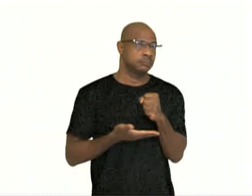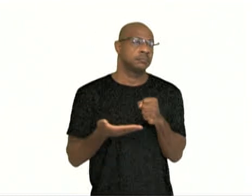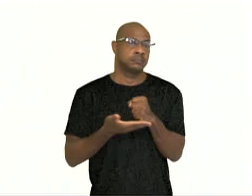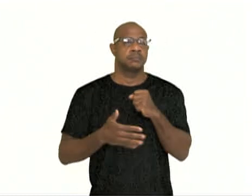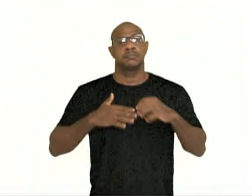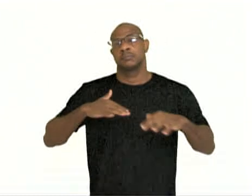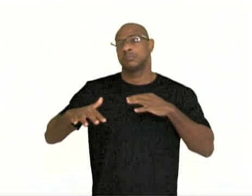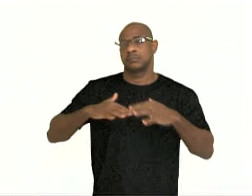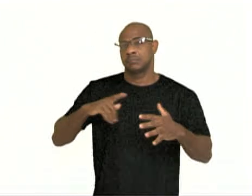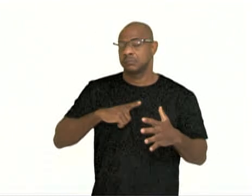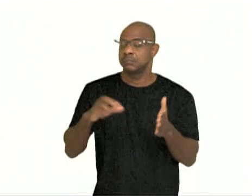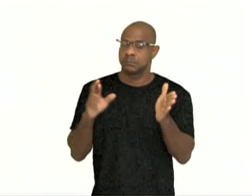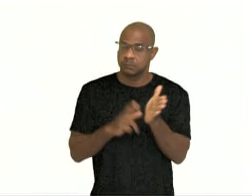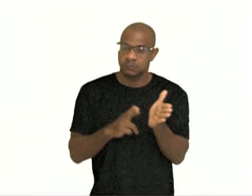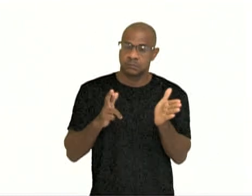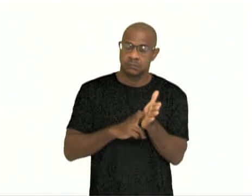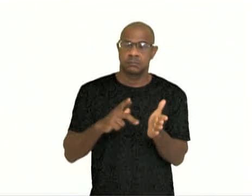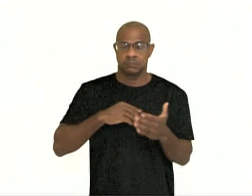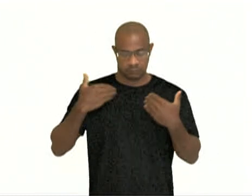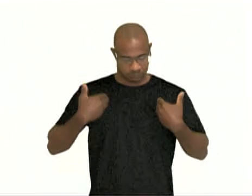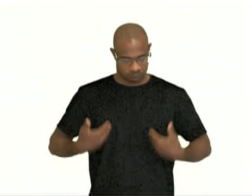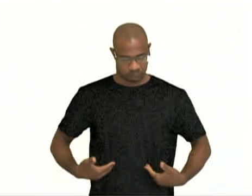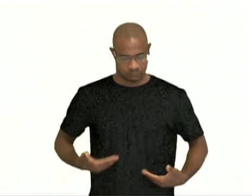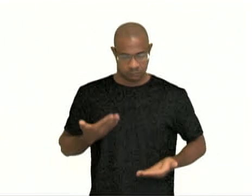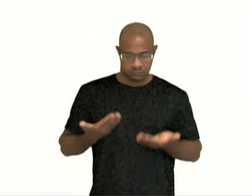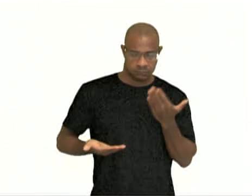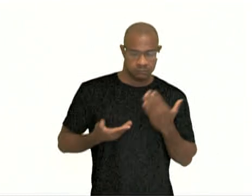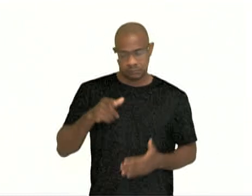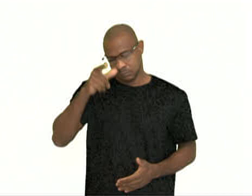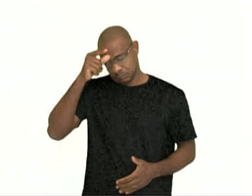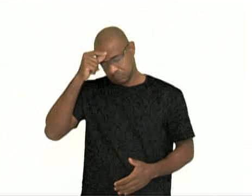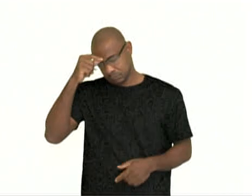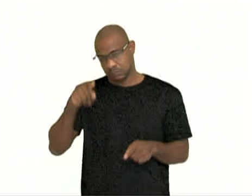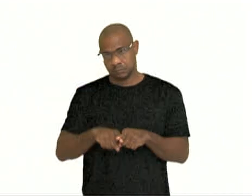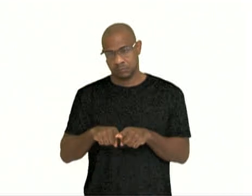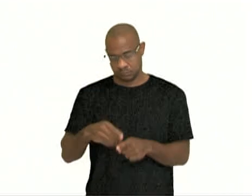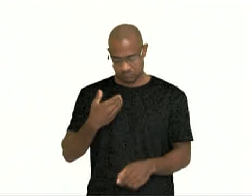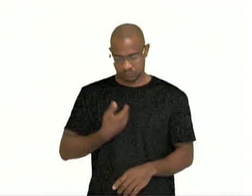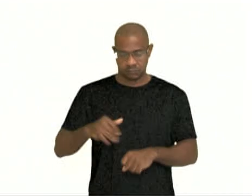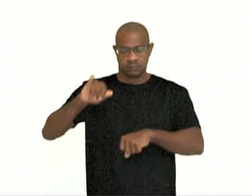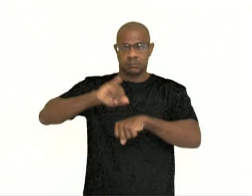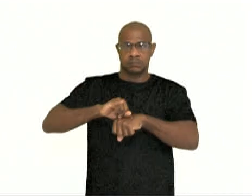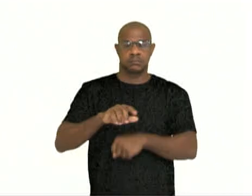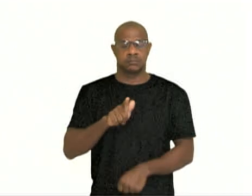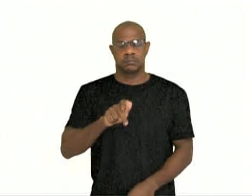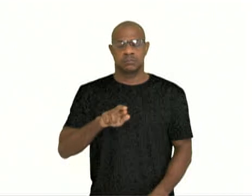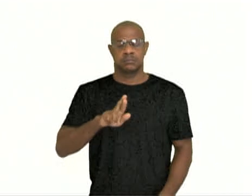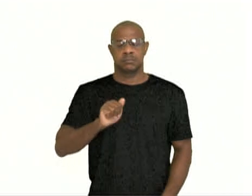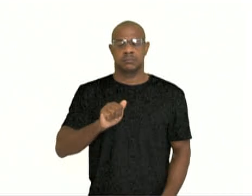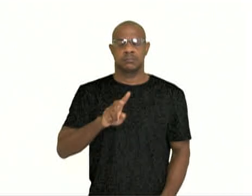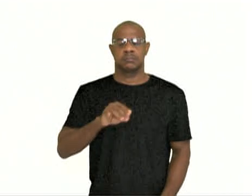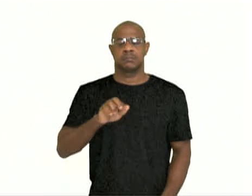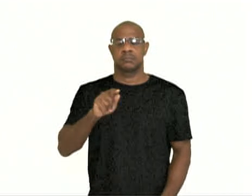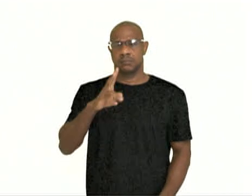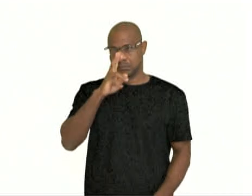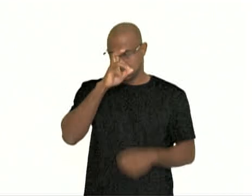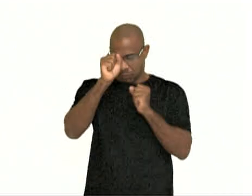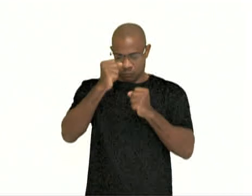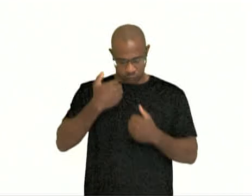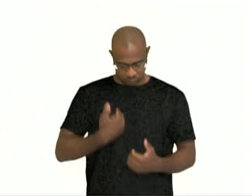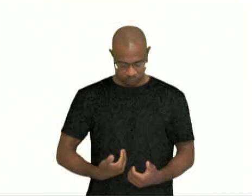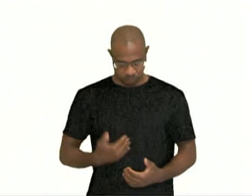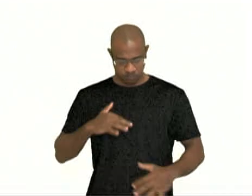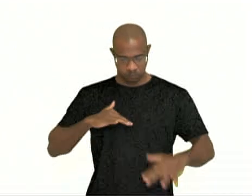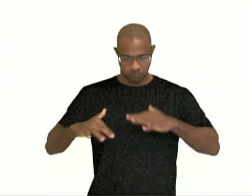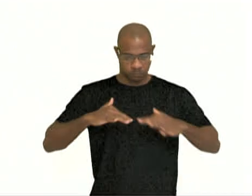movimento ritmado que mantém o corpo relaxado e o centro de gravidade em constante deslocamento. Lembra que a gente falou bastante do